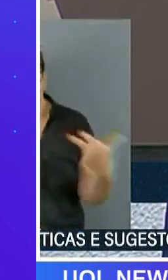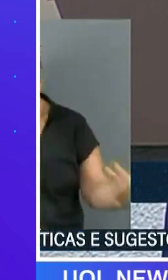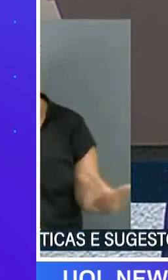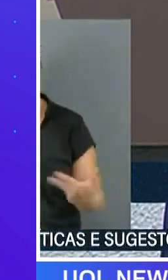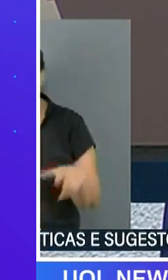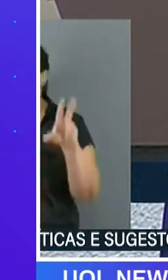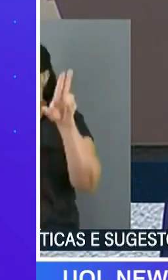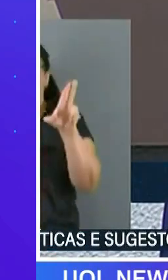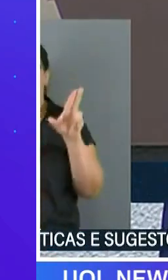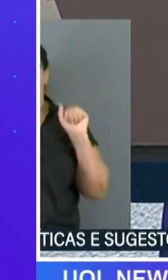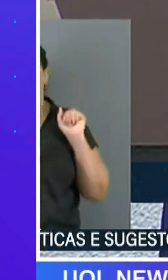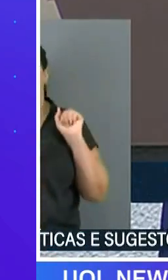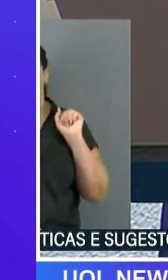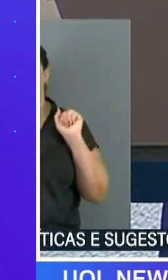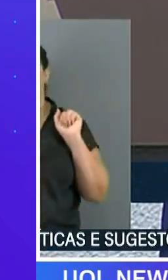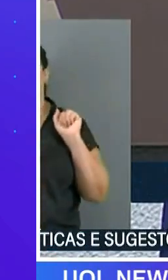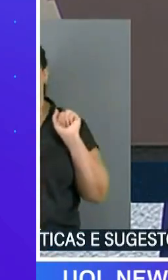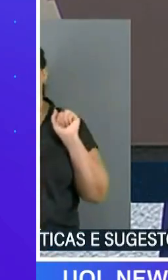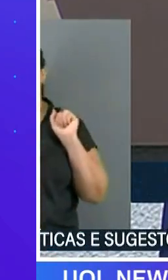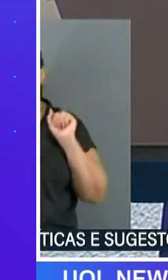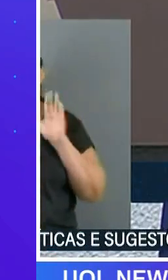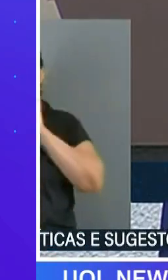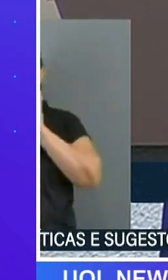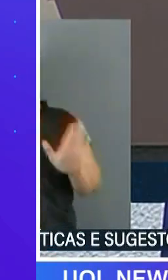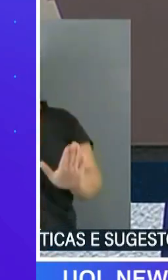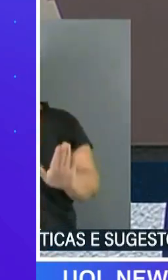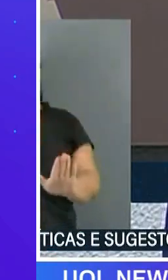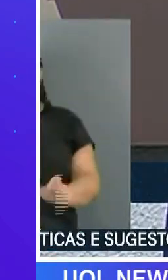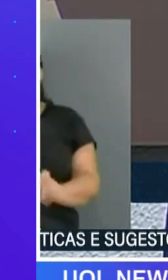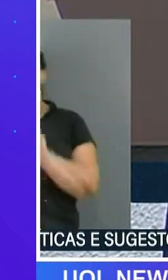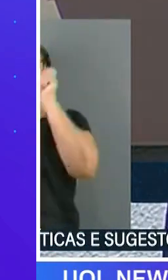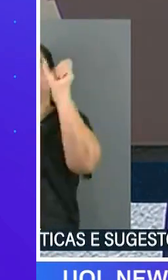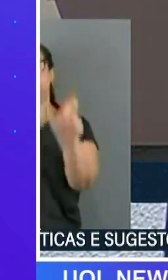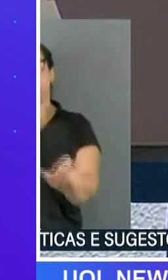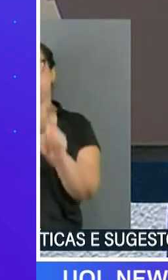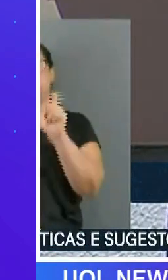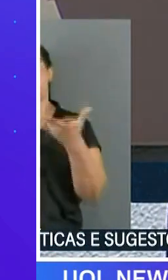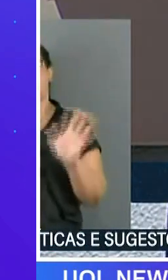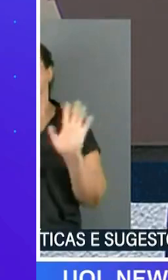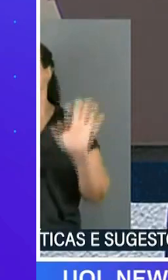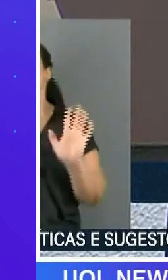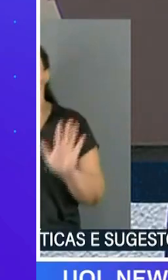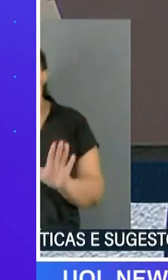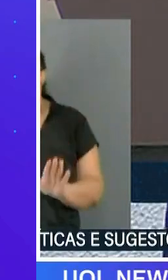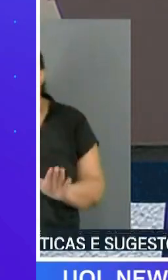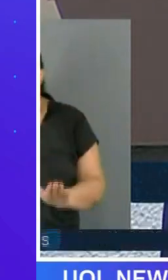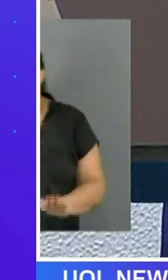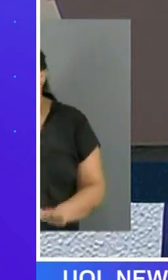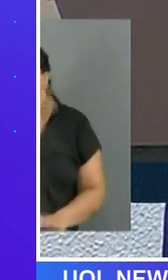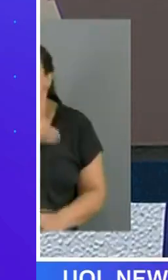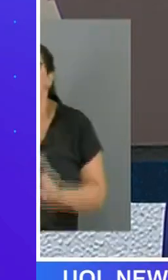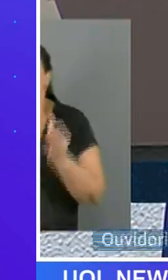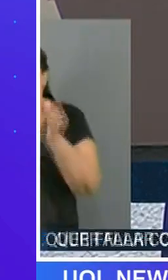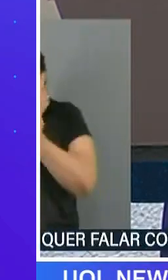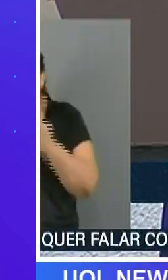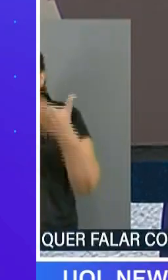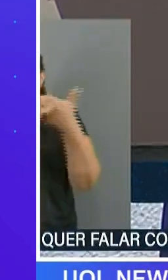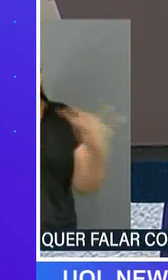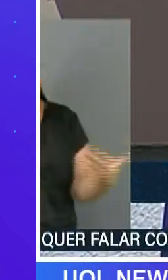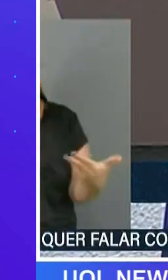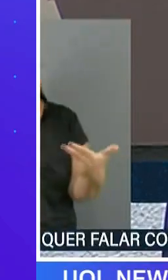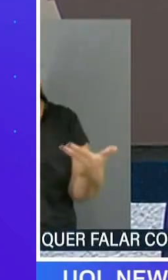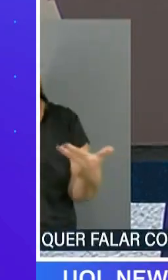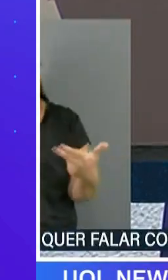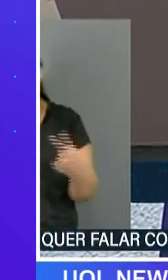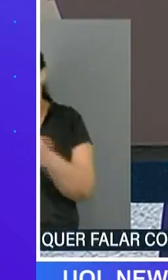Tribunal Federal então ele de certa forma ele já tava respondendo a essa crítica que existe essa crítica